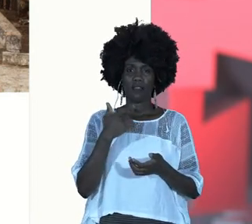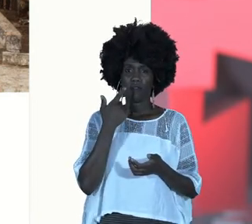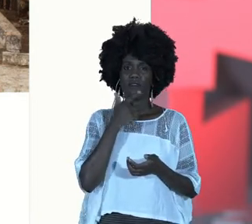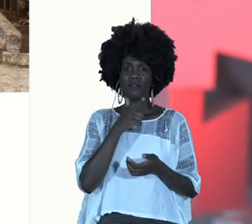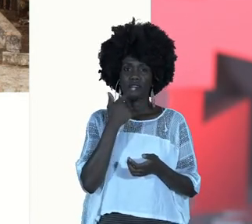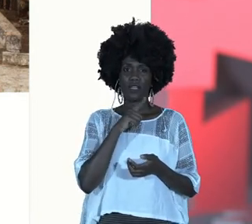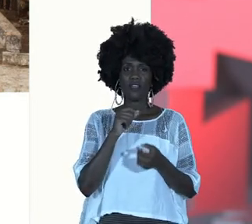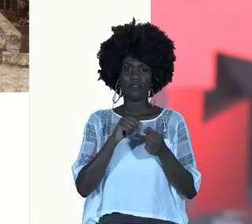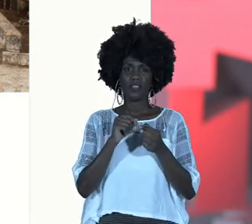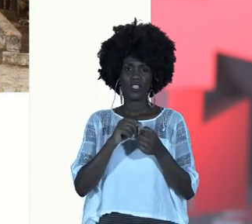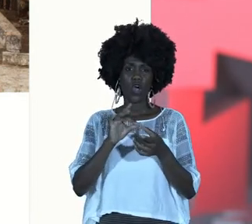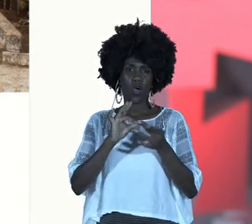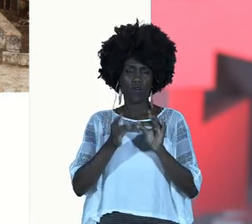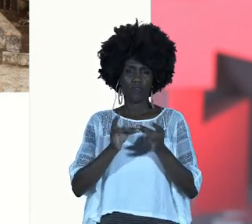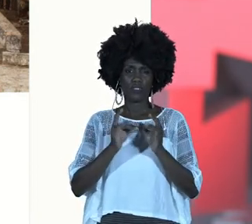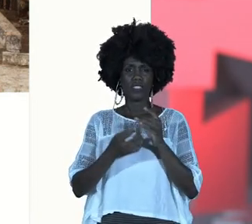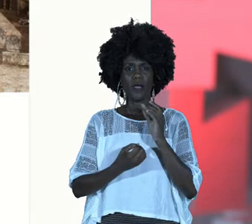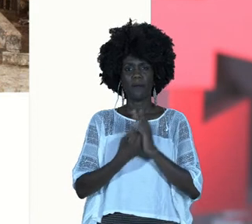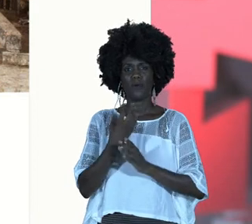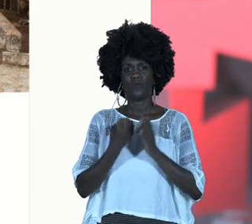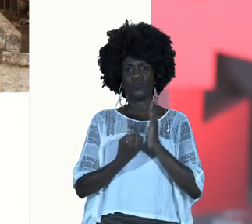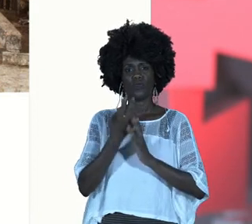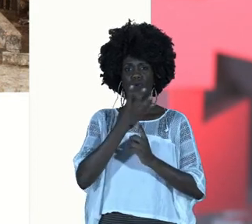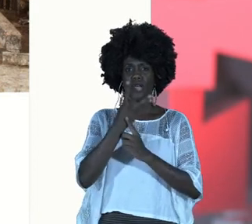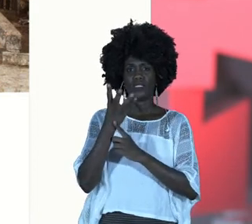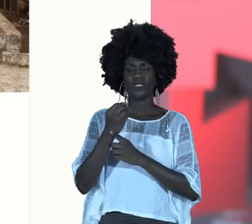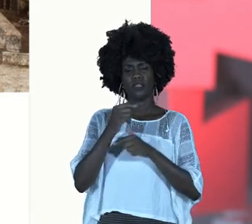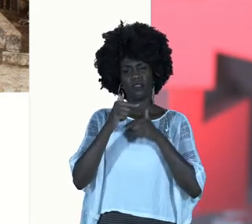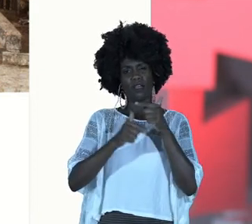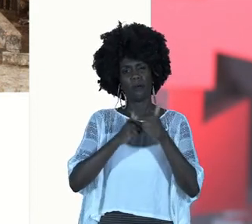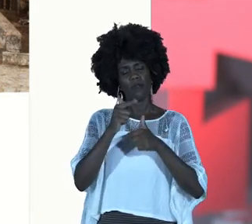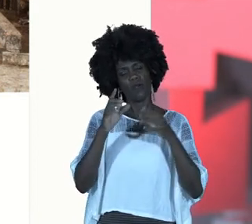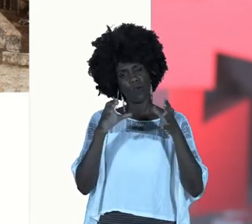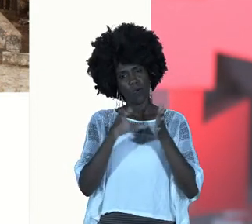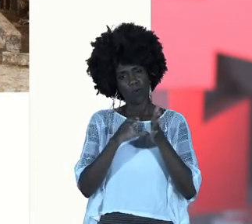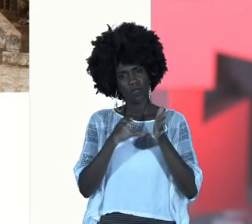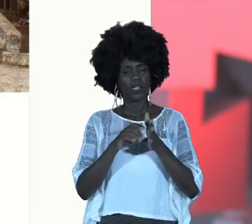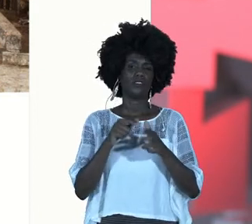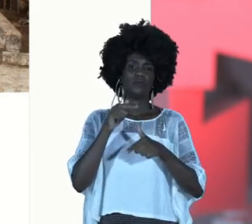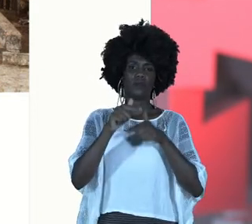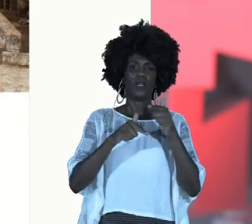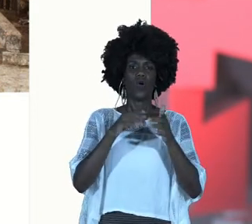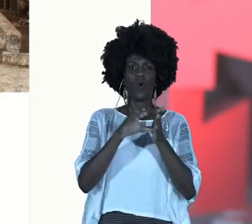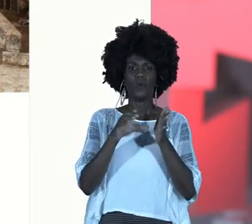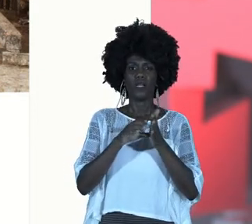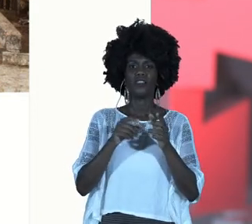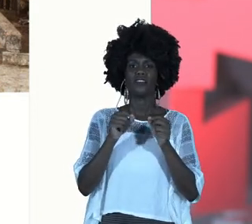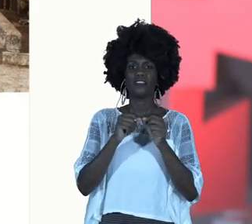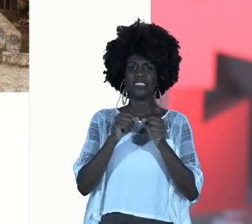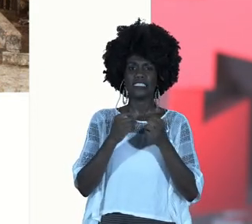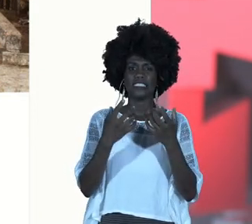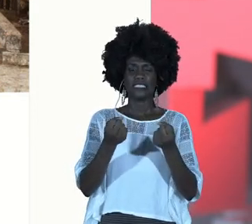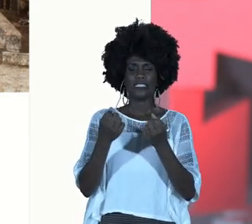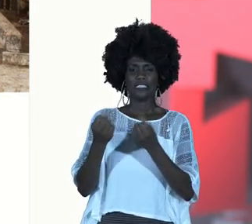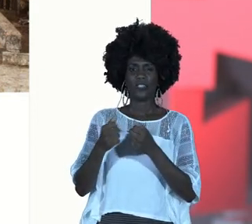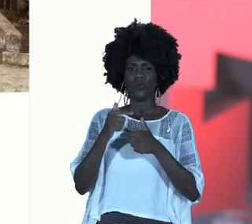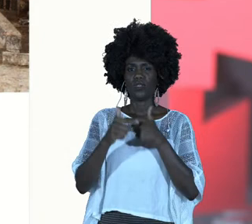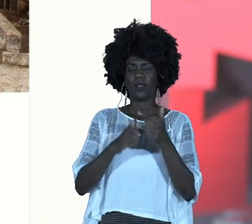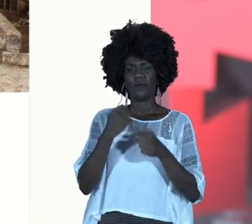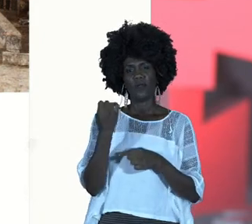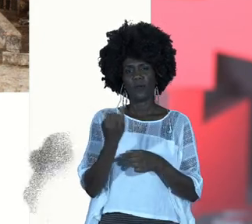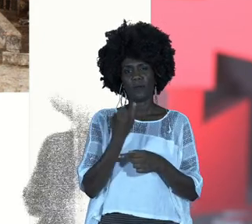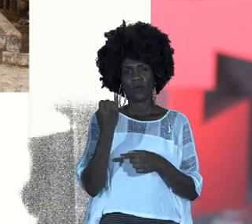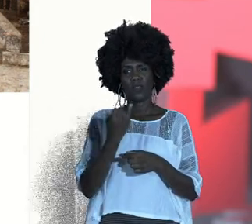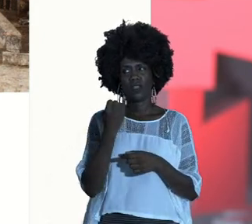através de oficinas, de produção artística, trabalhar com a comunidade, para que a comunidade vista a camisa do trabalho. Isso é muito